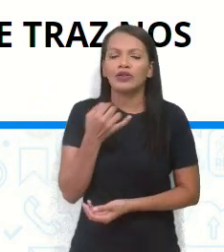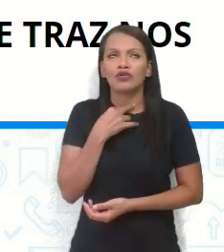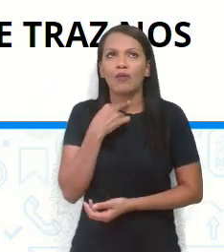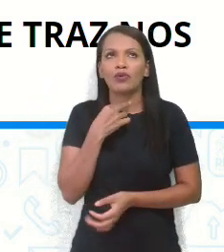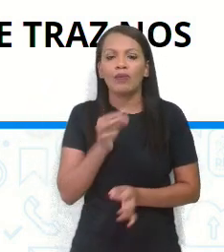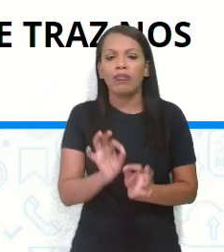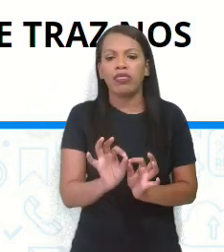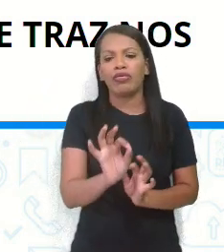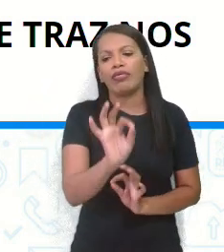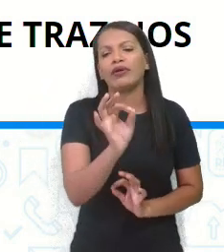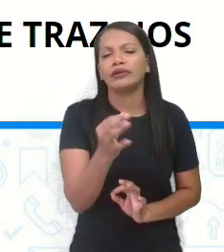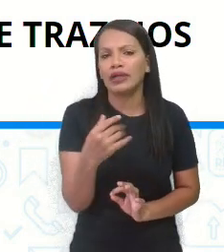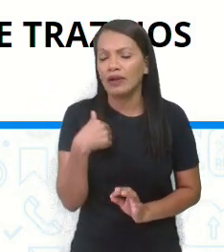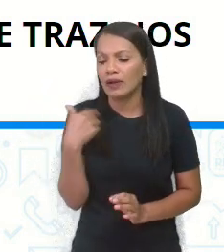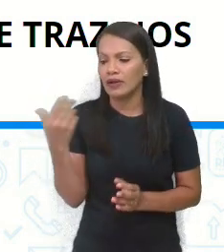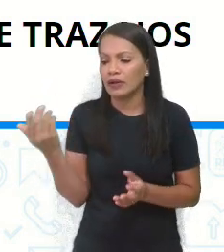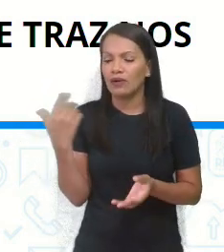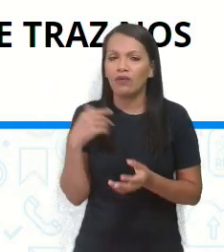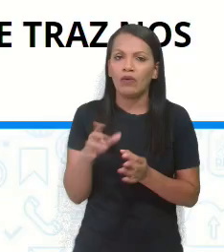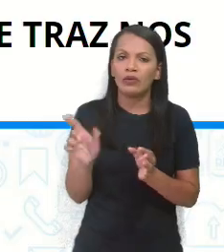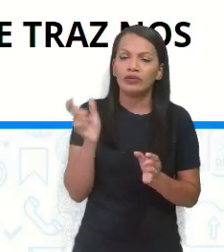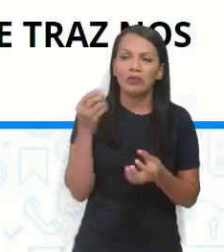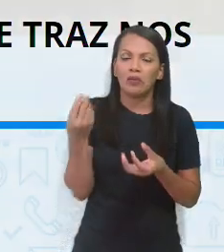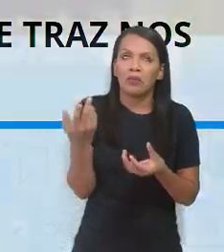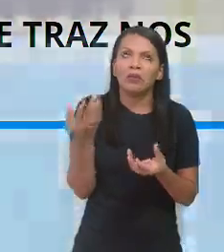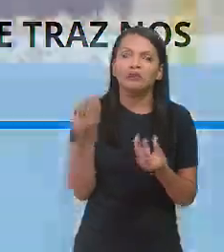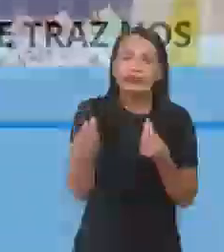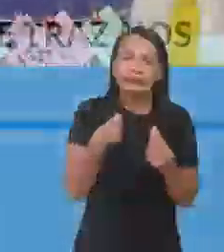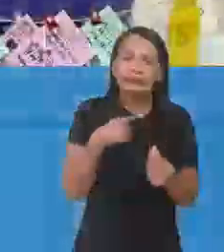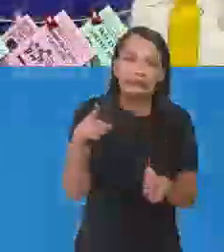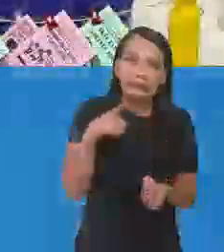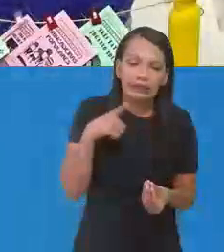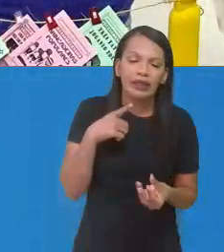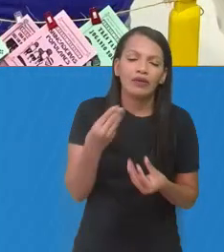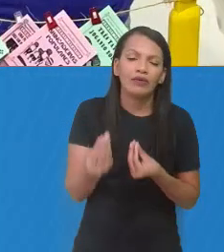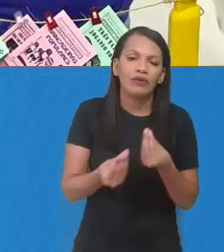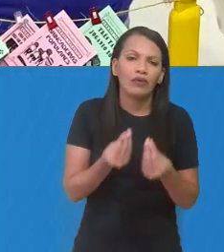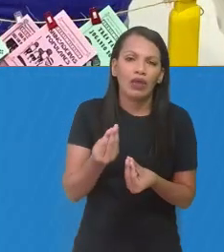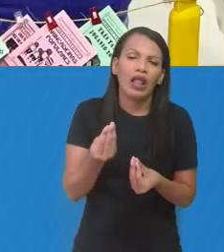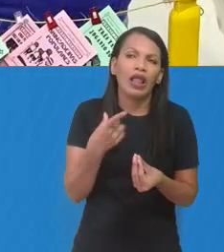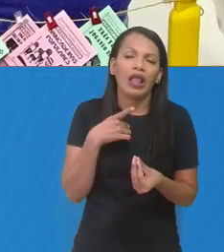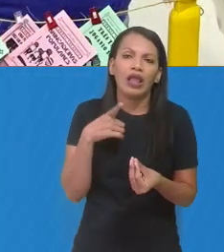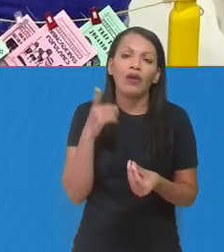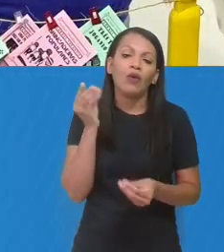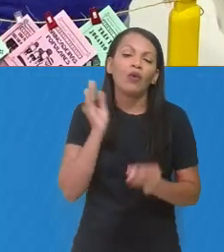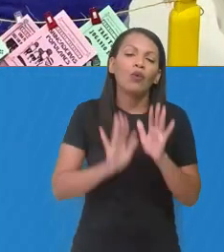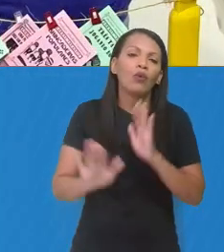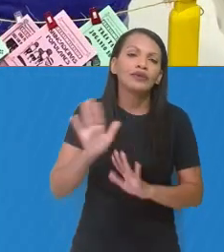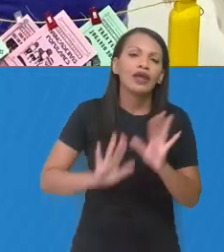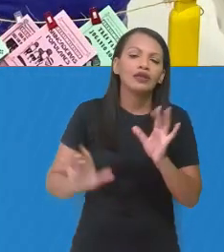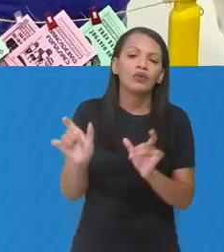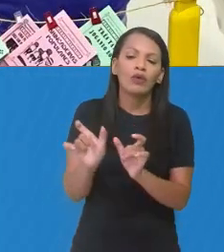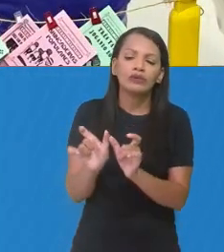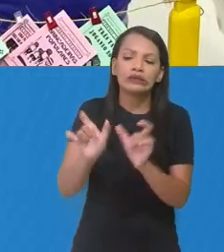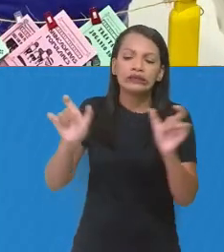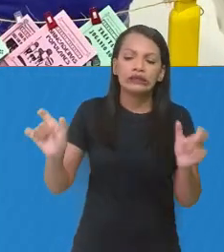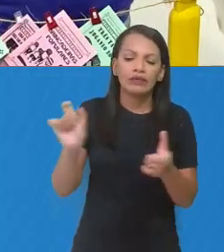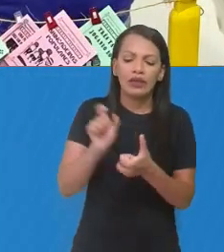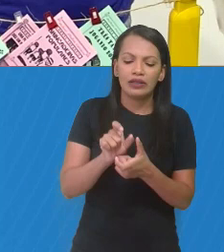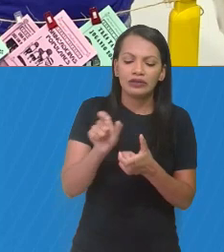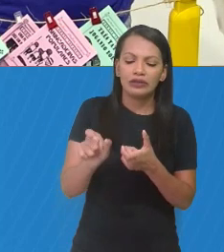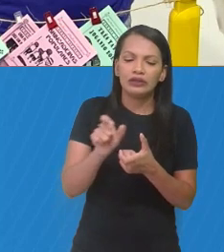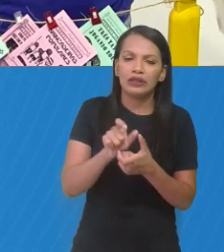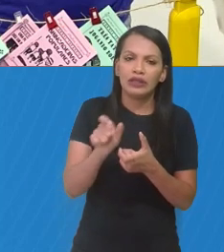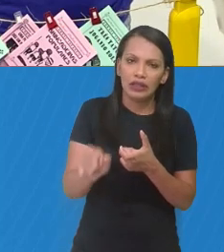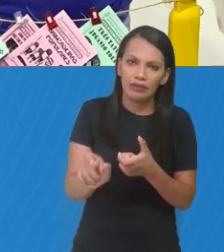são uma separação silábica a partir da sílaba tônica, tá? Não é a separação